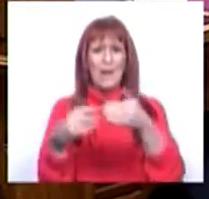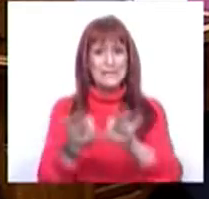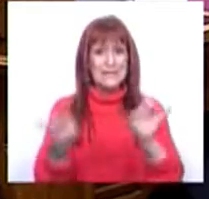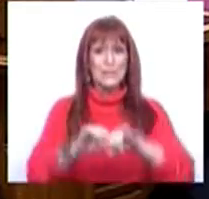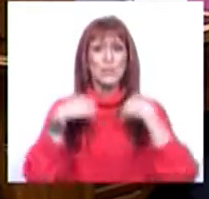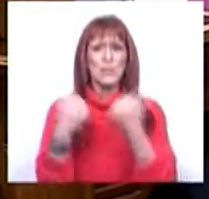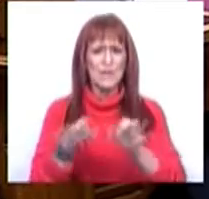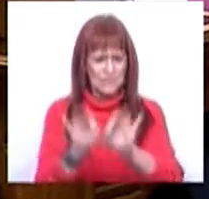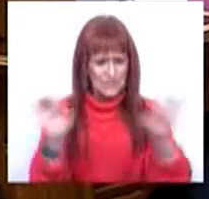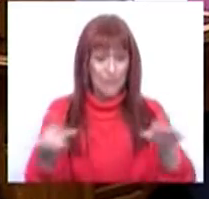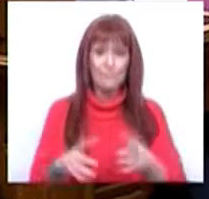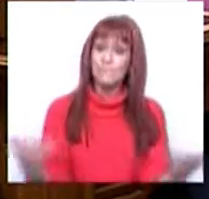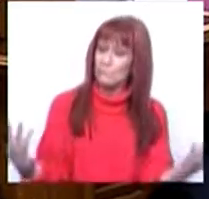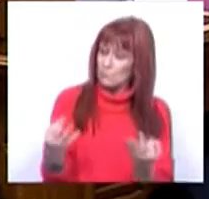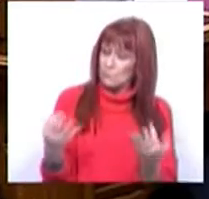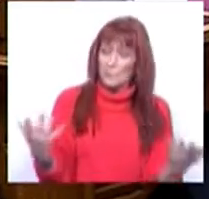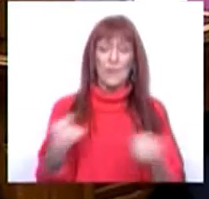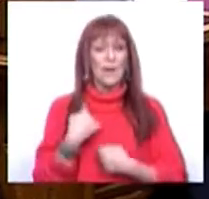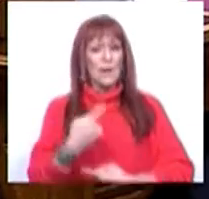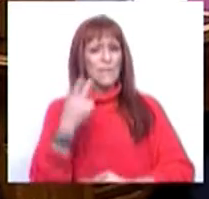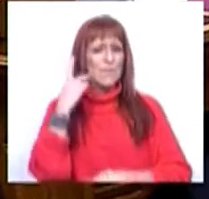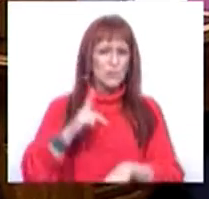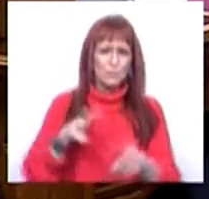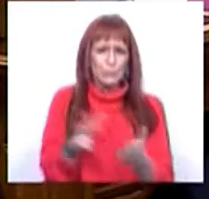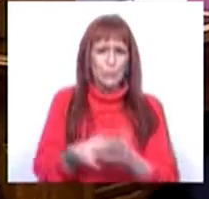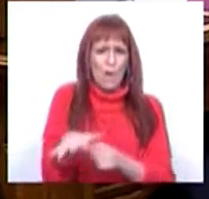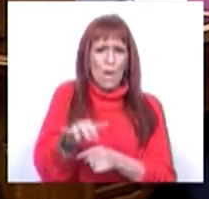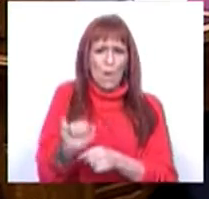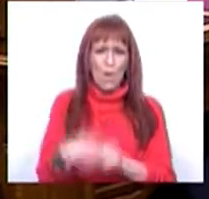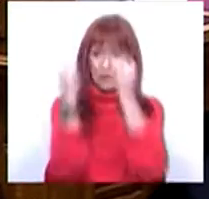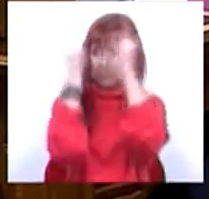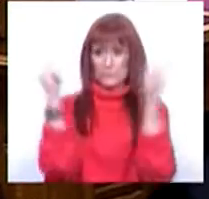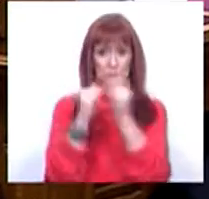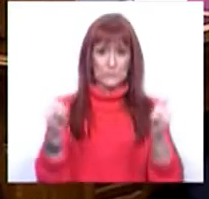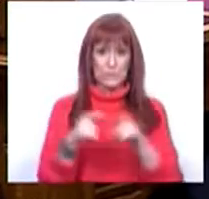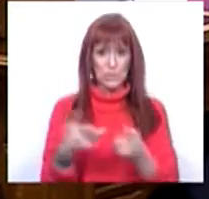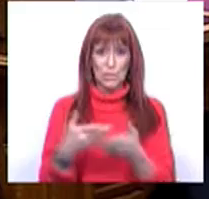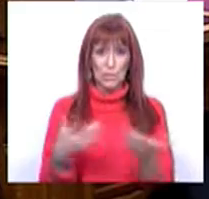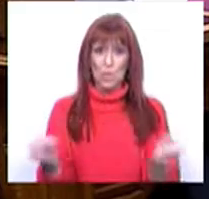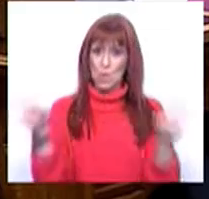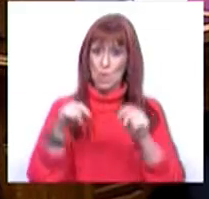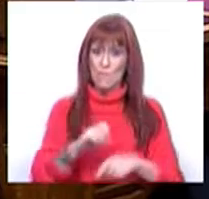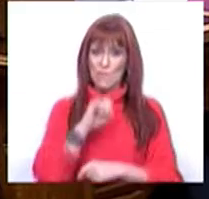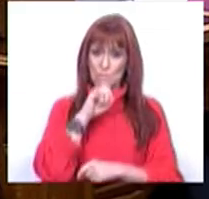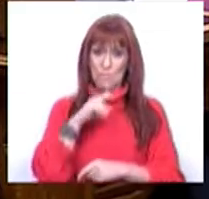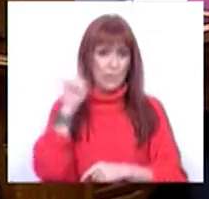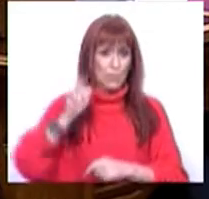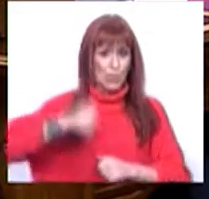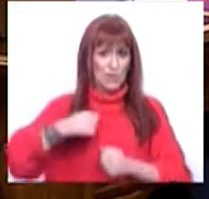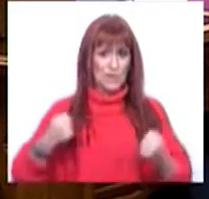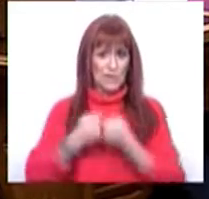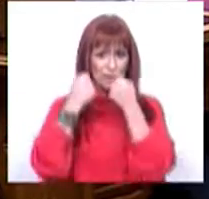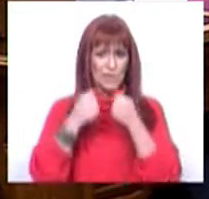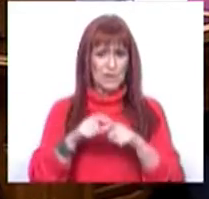social. Naturalmente, vivemos uma realidade no panorama internacional e com novos e importantes desafios. A